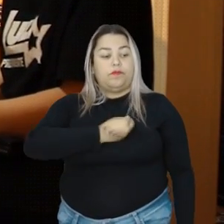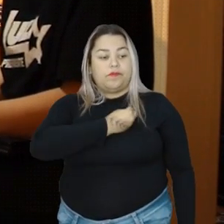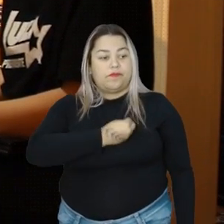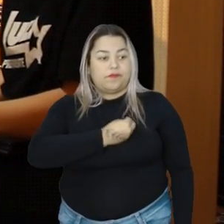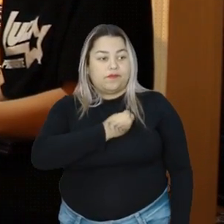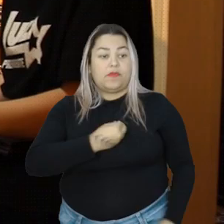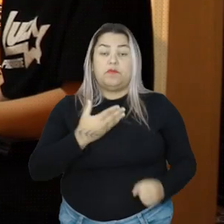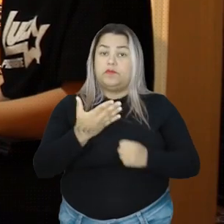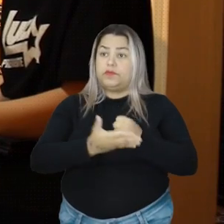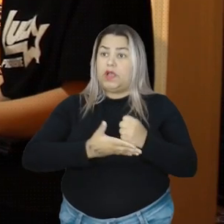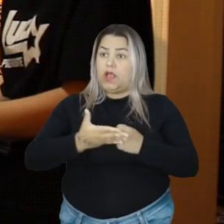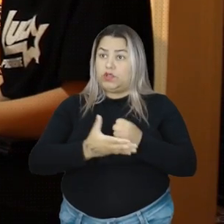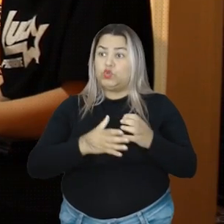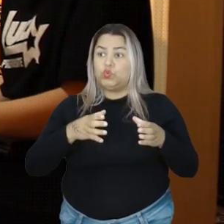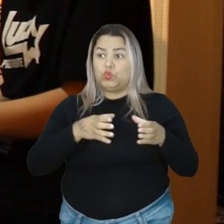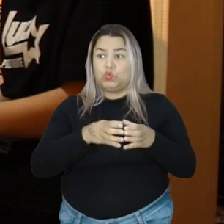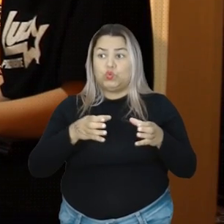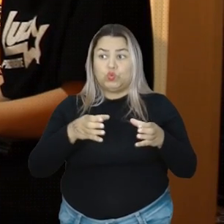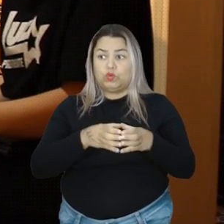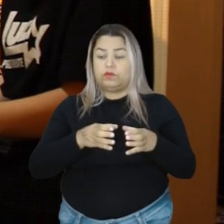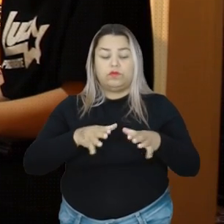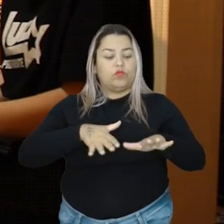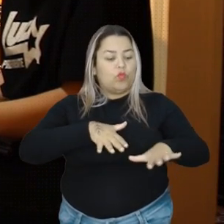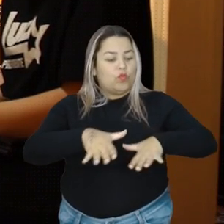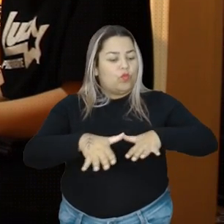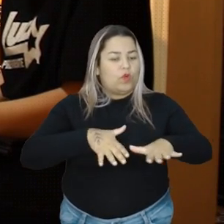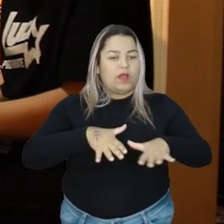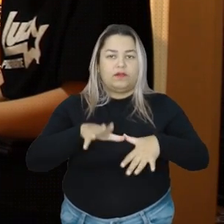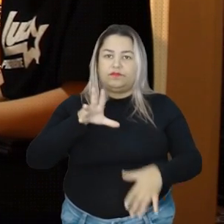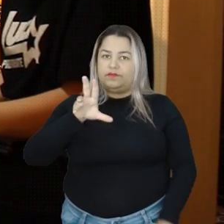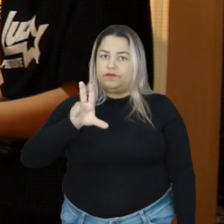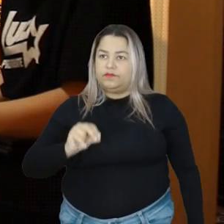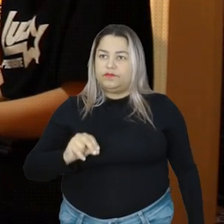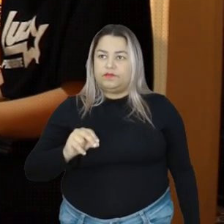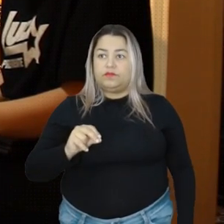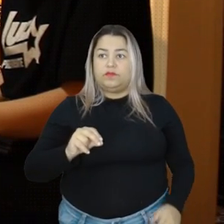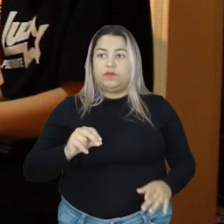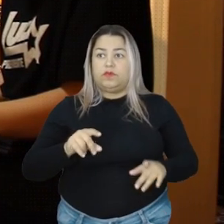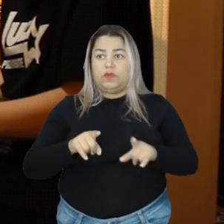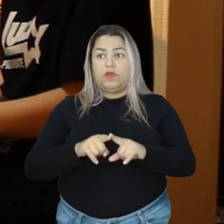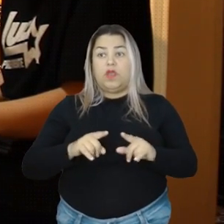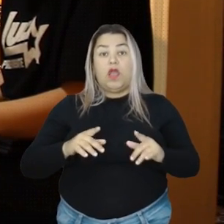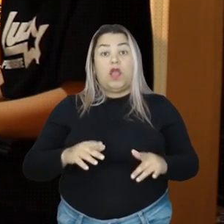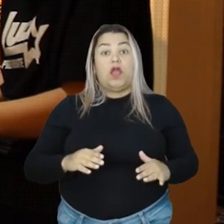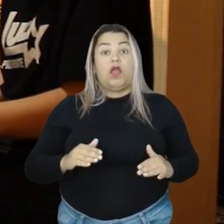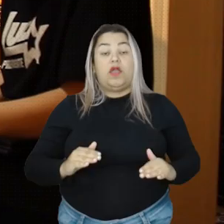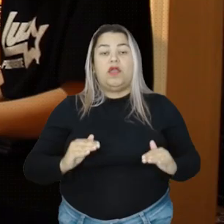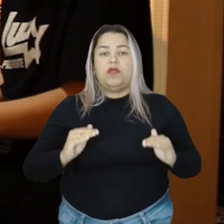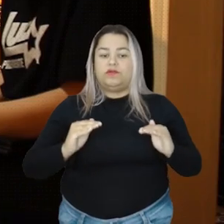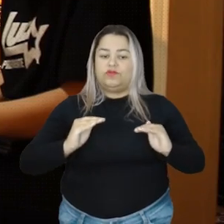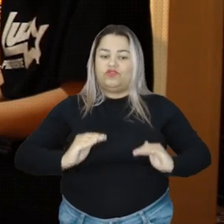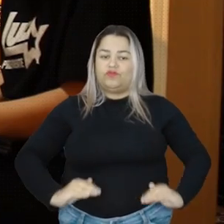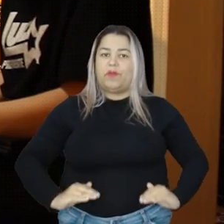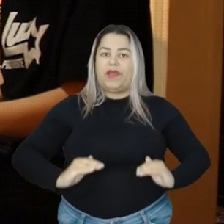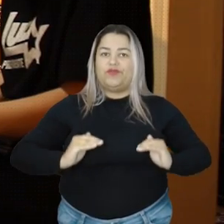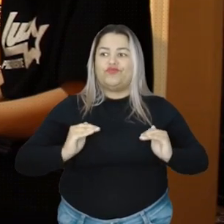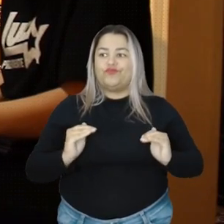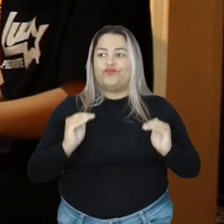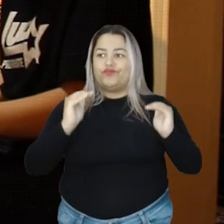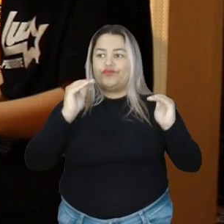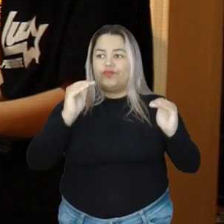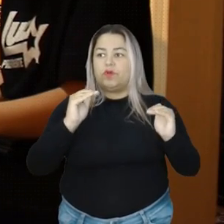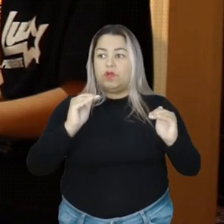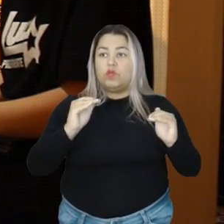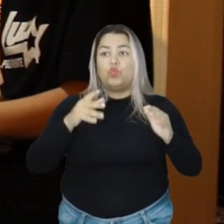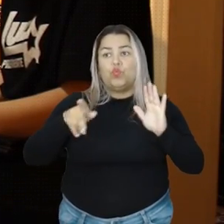base da categoria, que o movimento não era um movimento. Não é de cima para baixo, era de baixo para cima. Então a categoria tinha energia própria